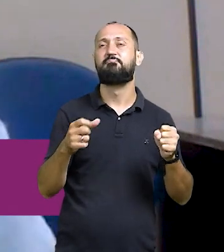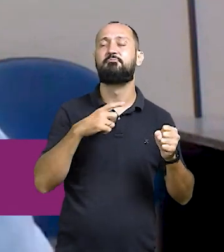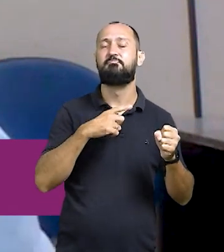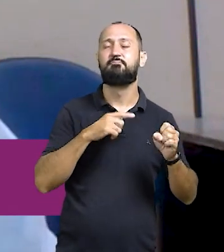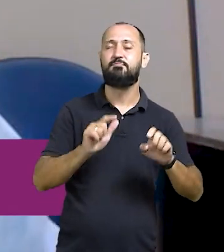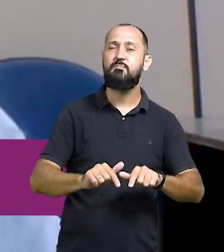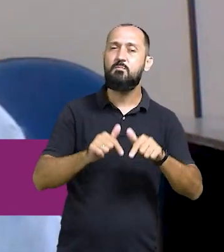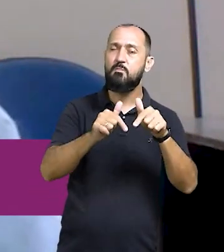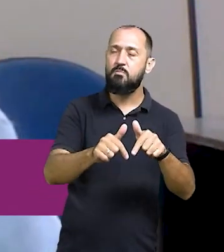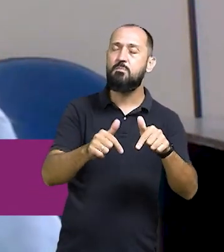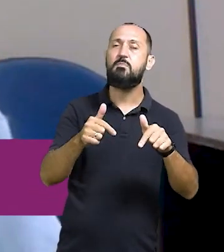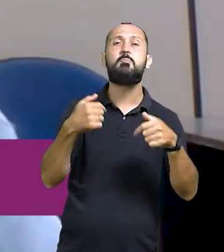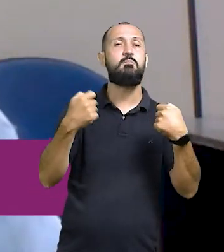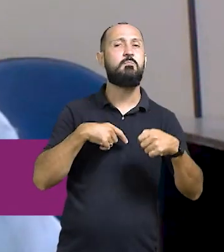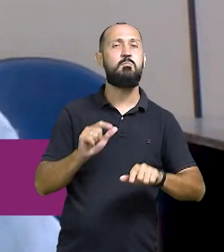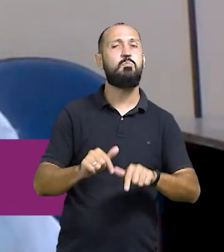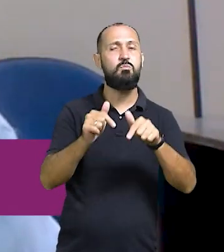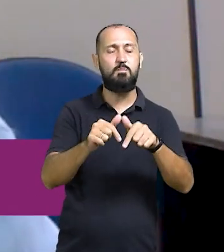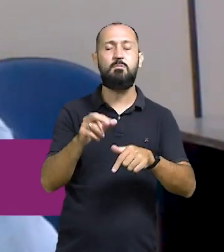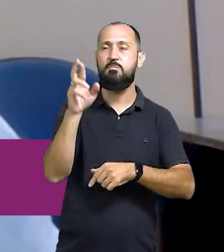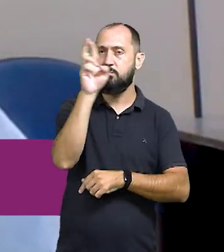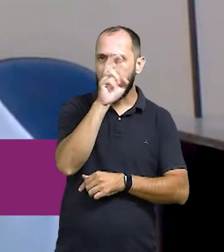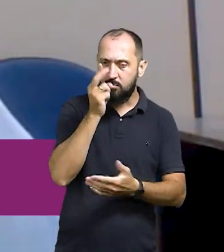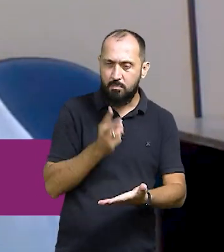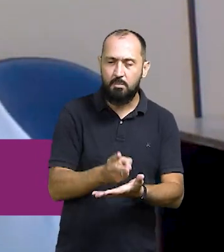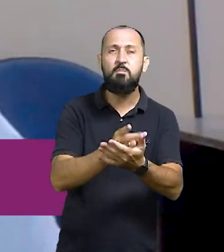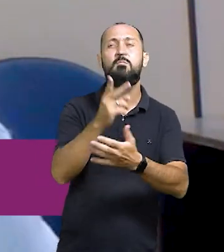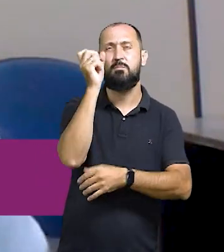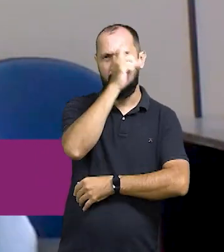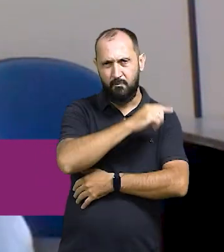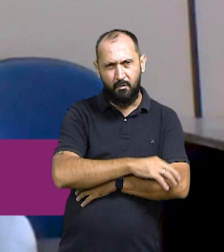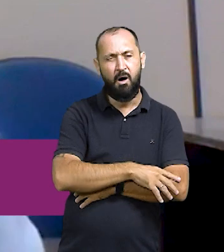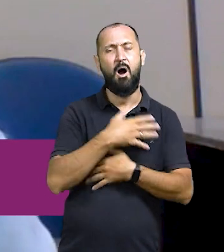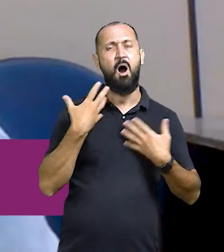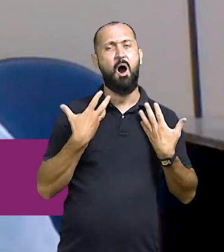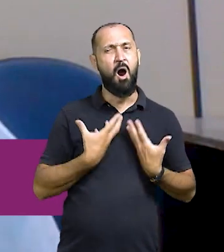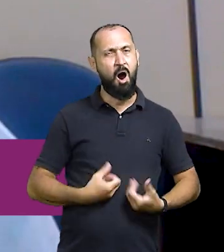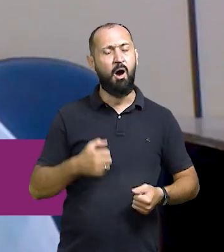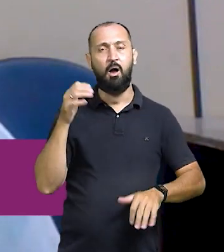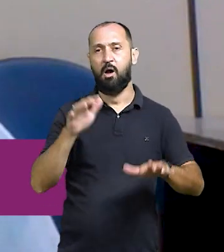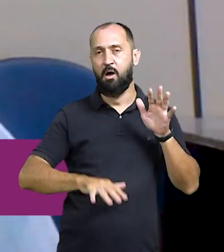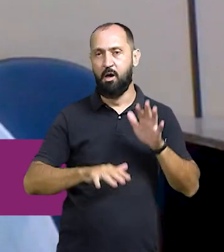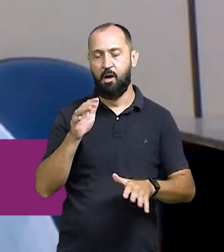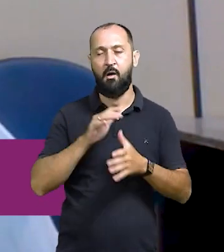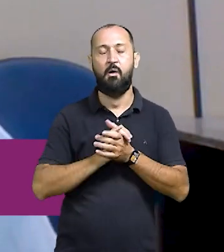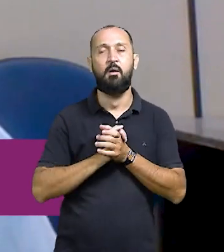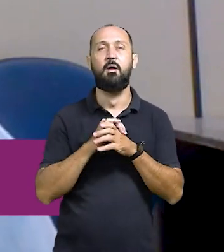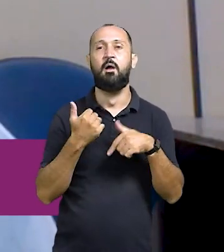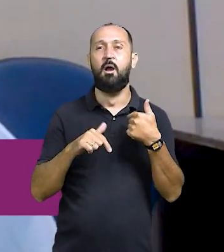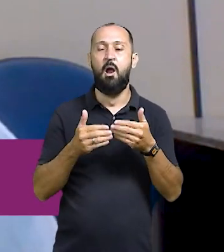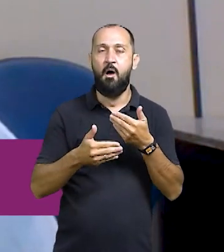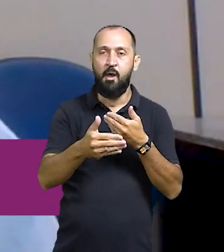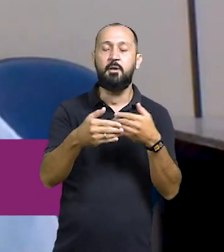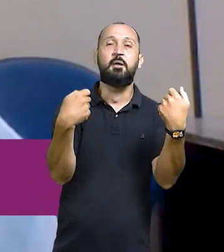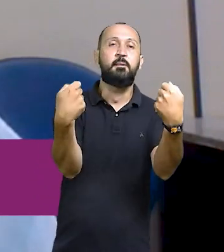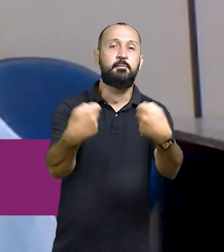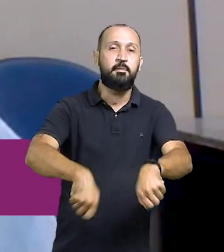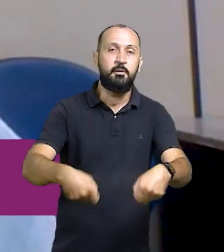sistema eleitoral não dê condições para elas permanecerem na política, para elas concorrerem em pé de igualdade. Elas saem, muitas